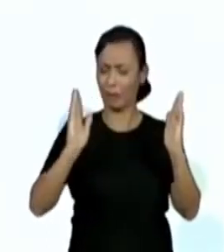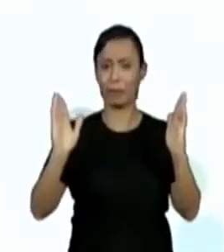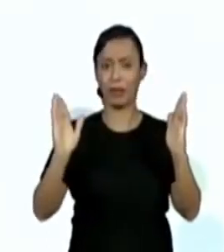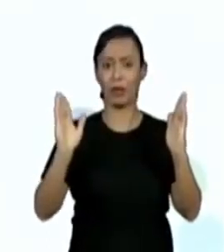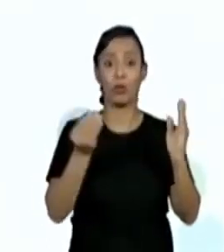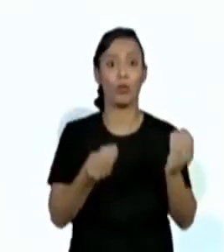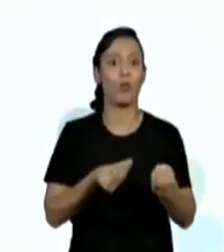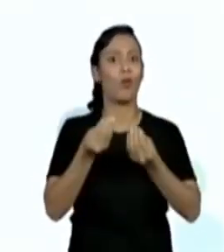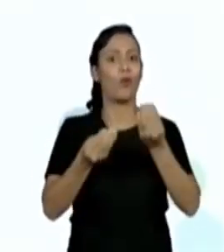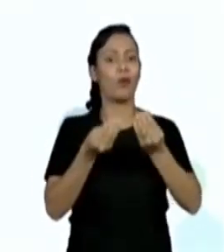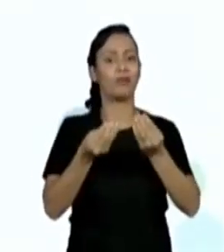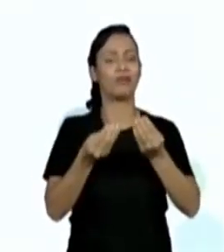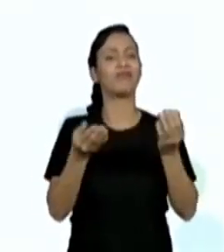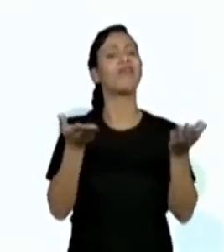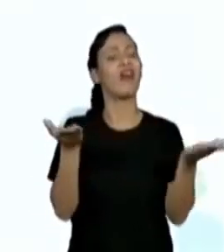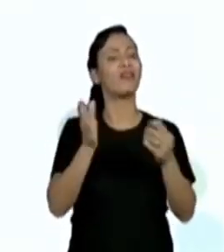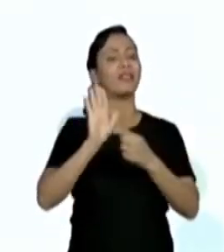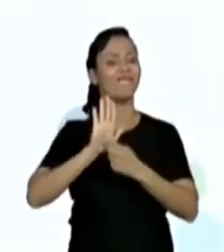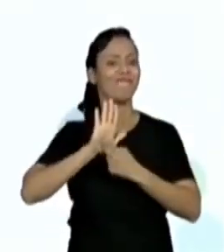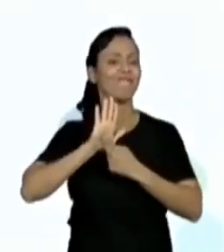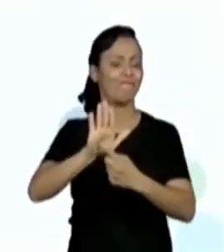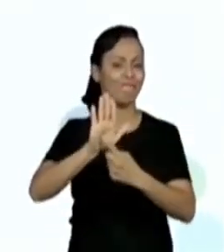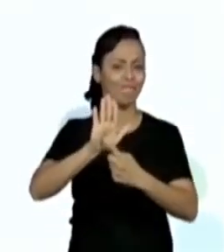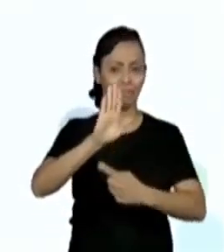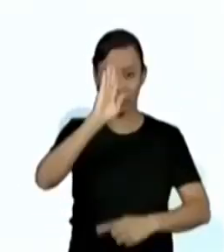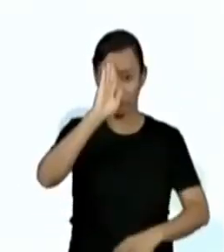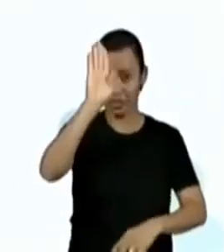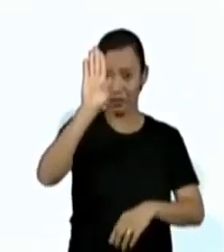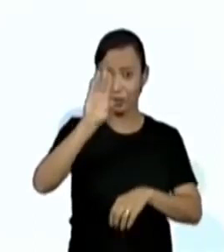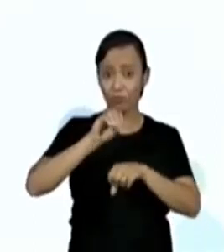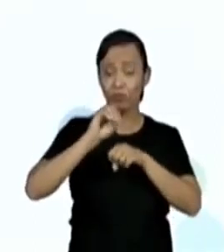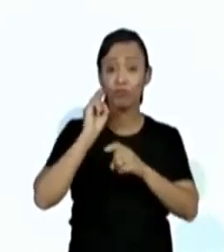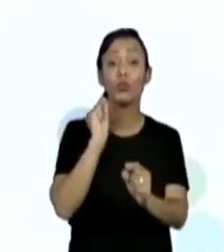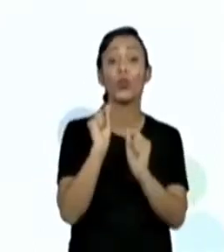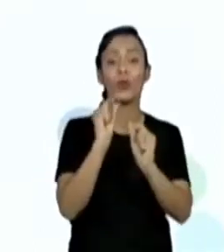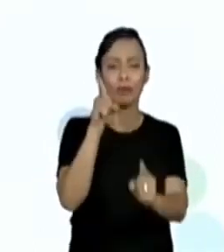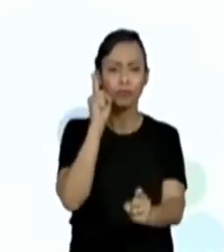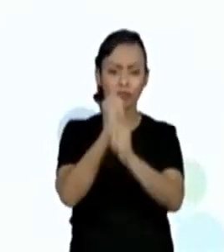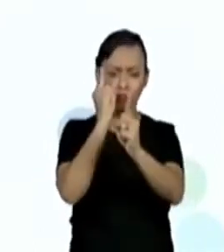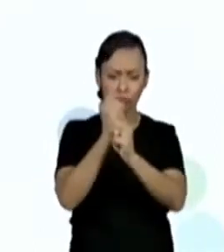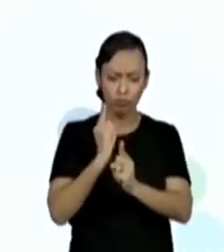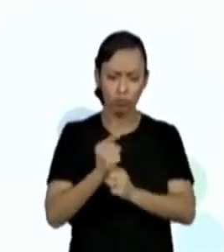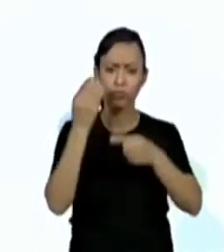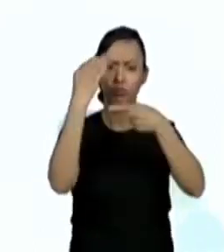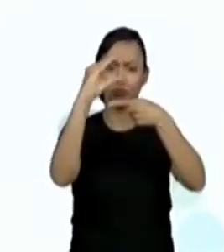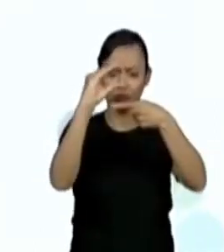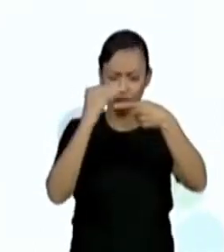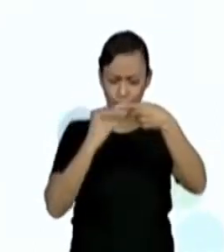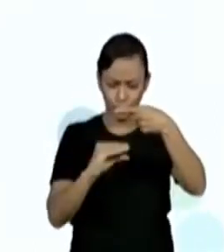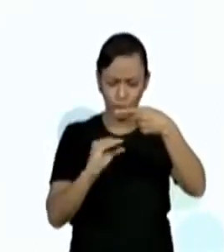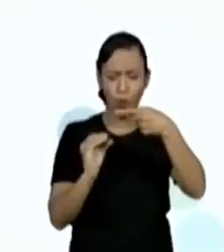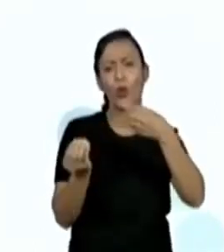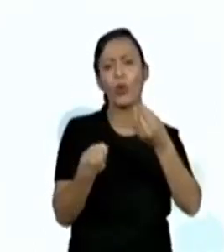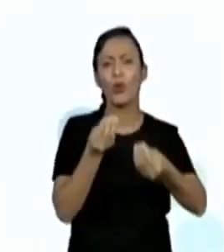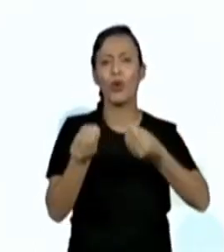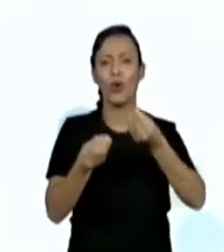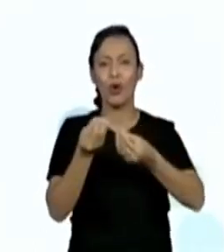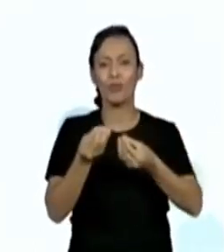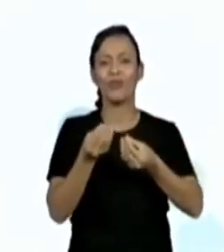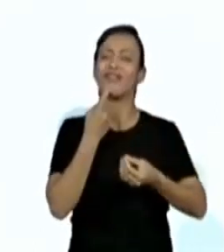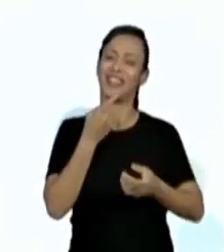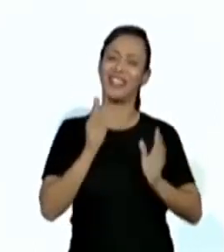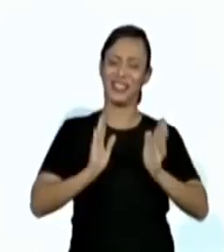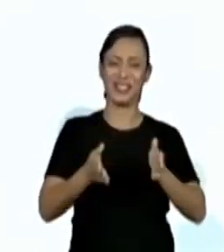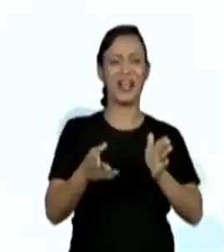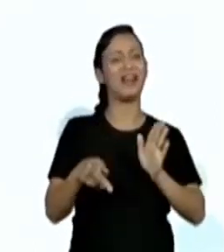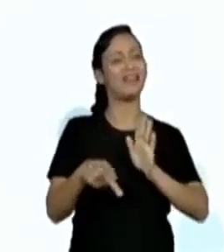eu vou destacar aqui na nossa habilidade identificar e representar frações eu já tinha adiantado para vocês que a